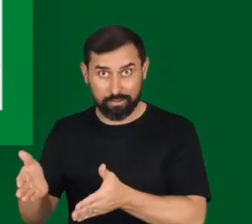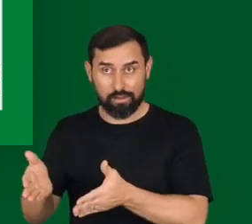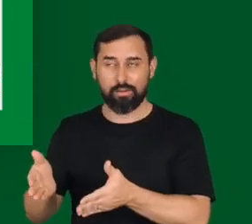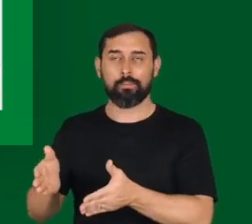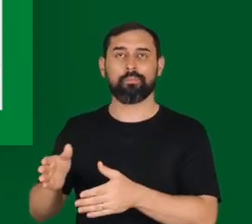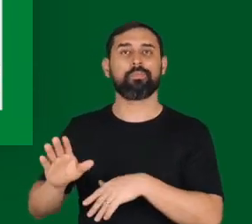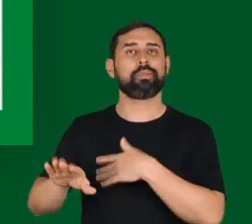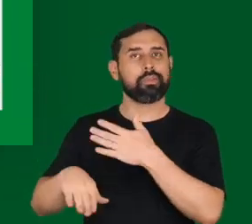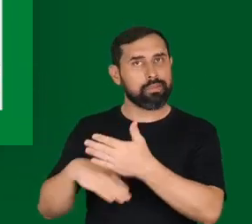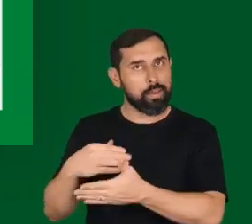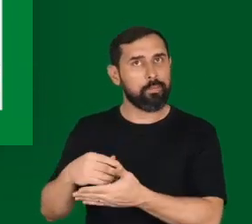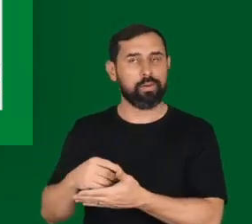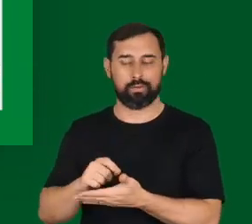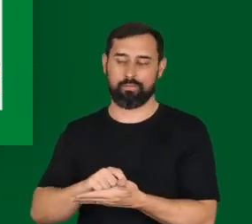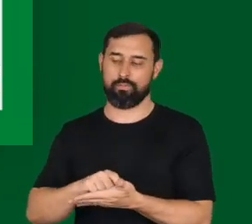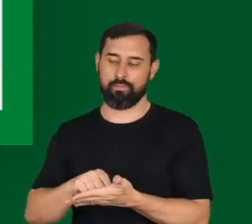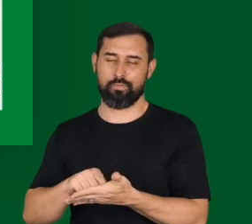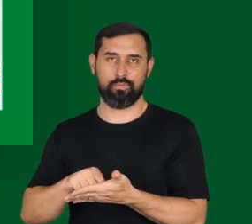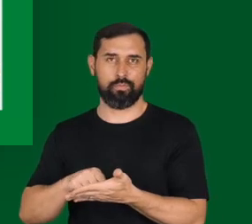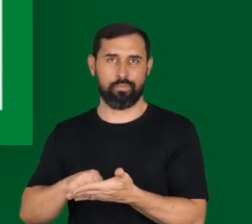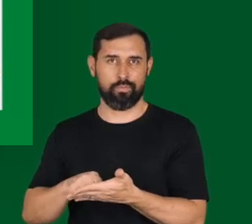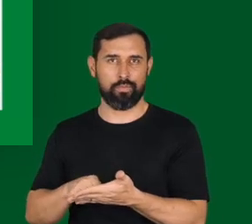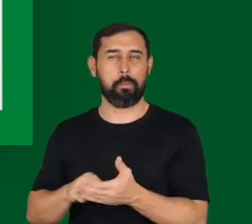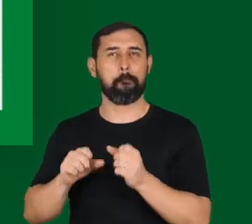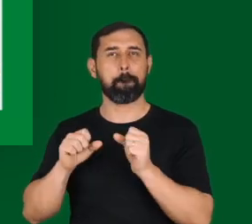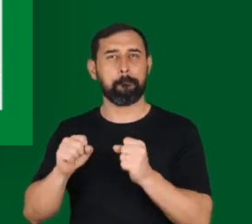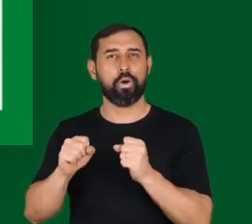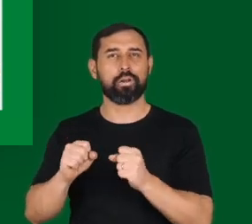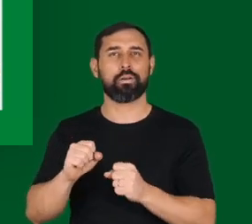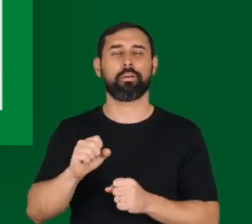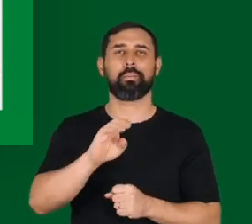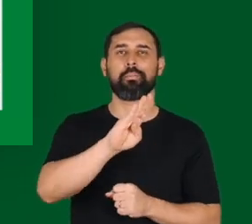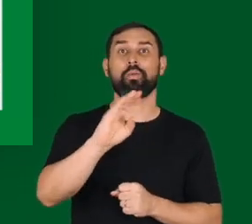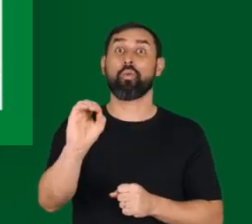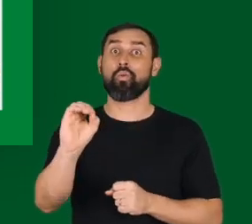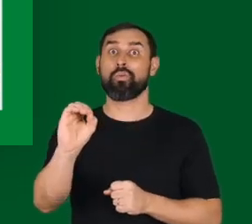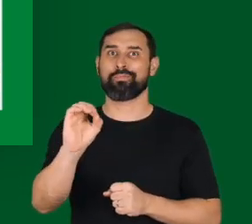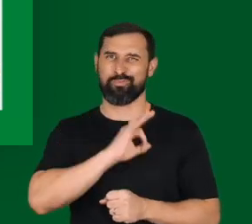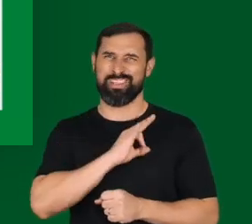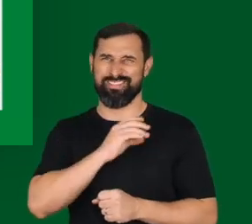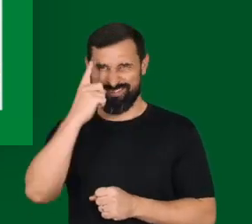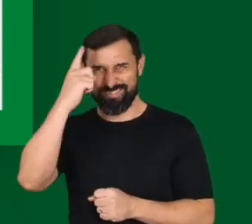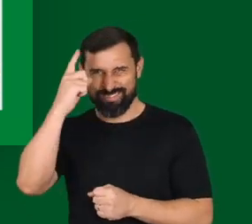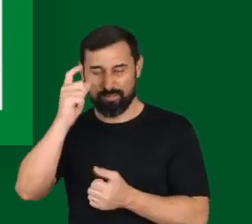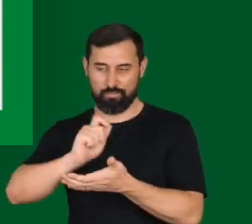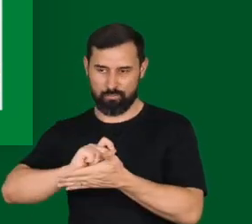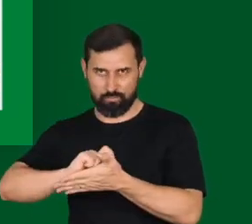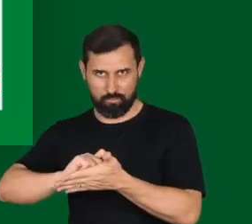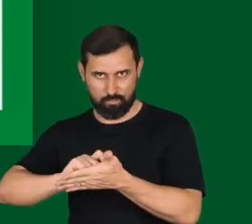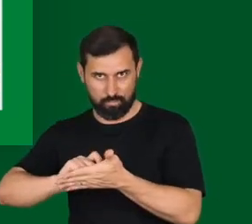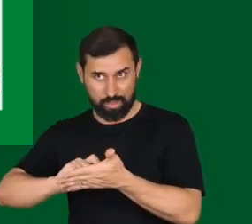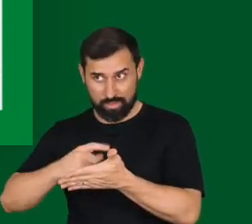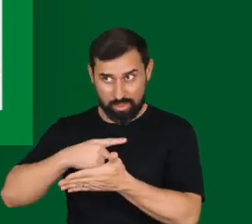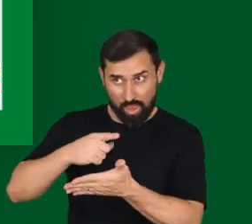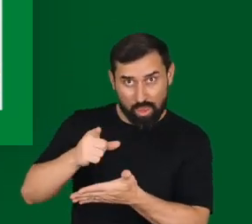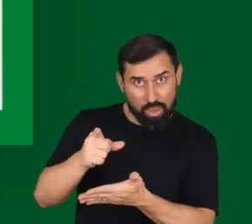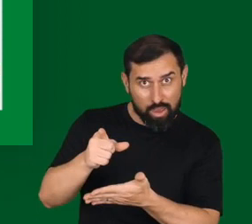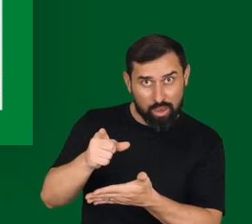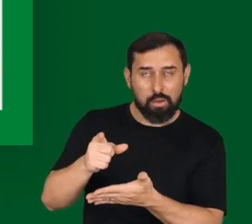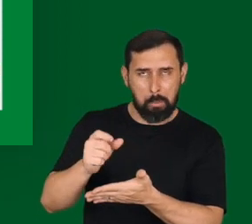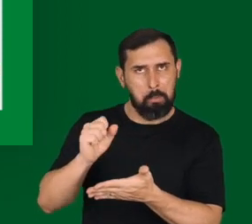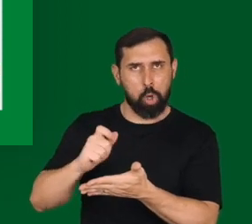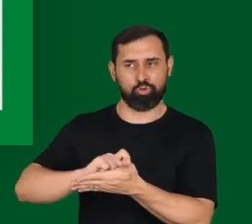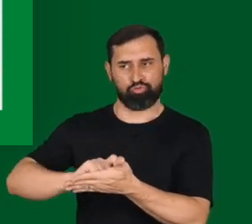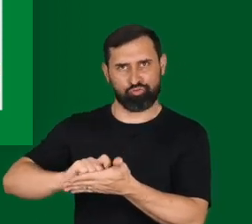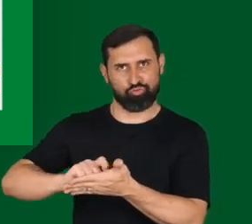gente ainda vai enfatizar esses sinais de maus tratos, pode até abrir um boletim de ocorrência, se tiver o plantão policial